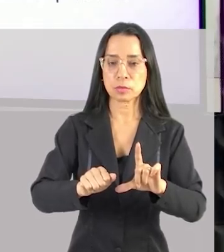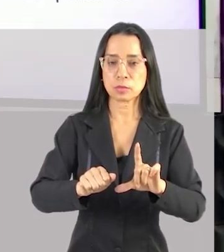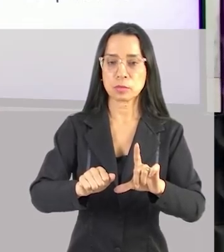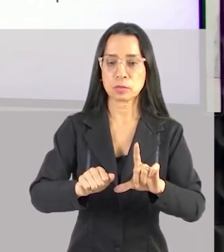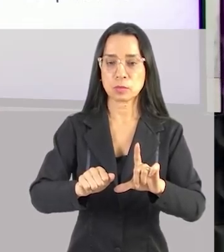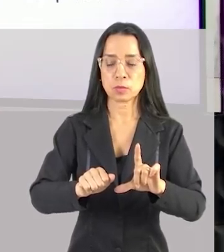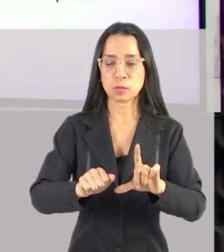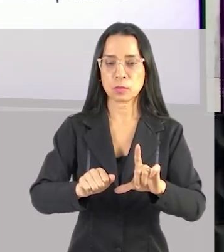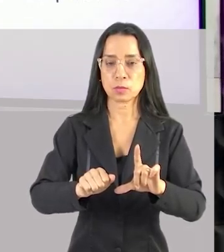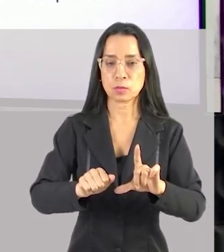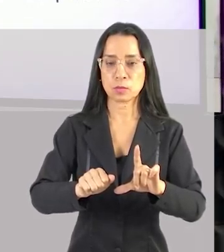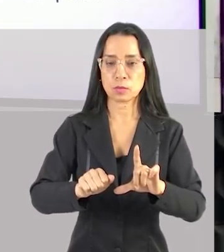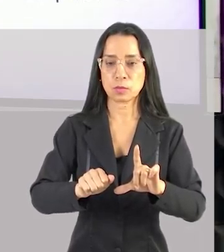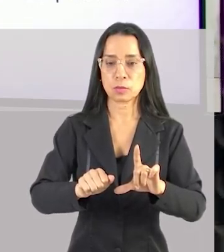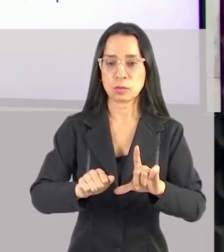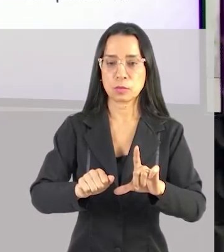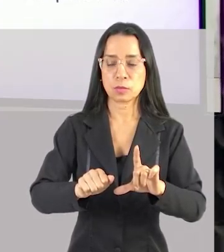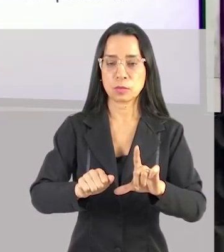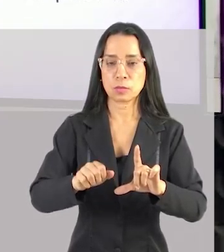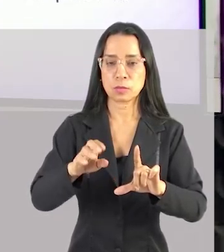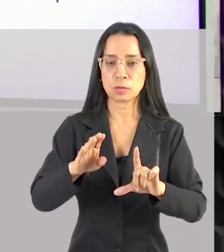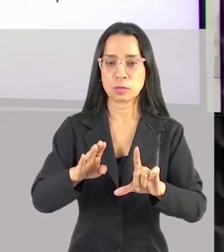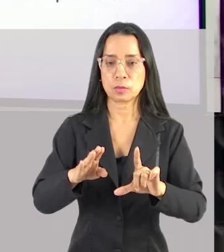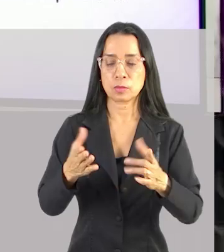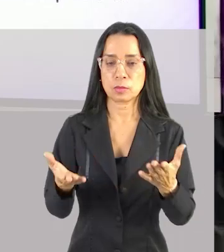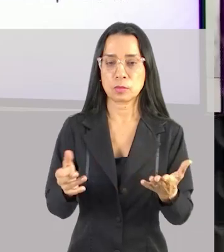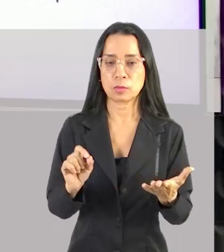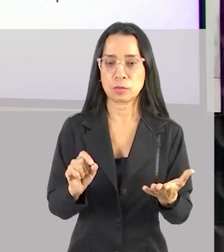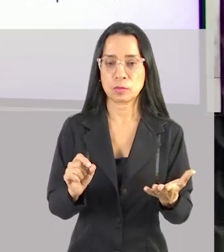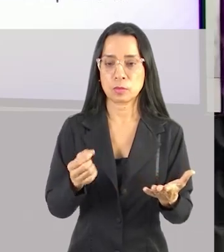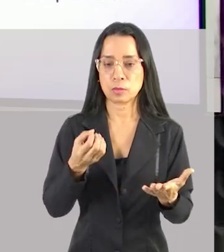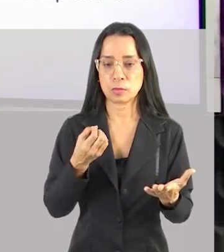capacidade racional de escolha.